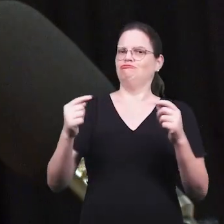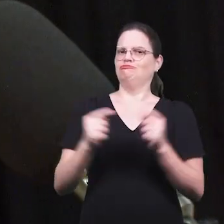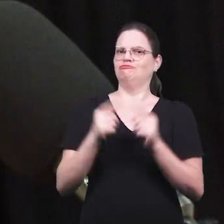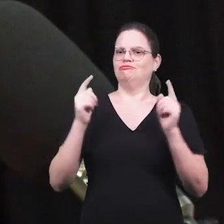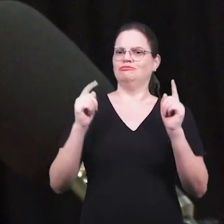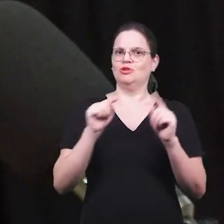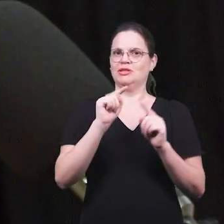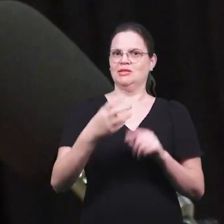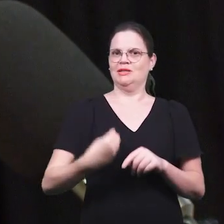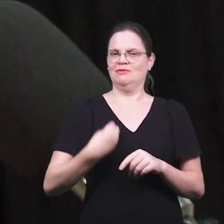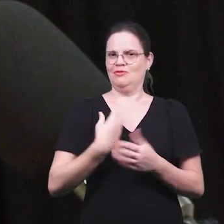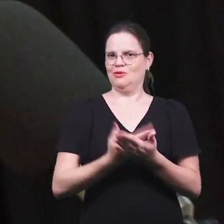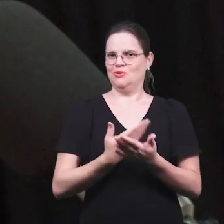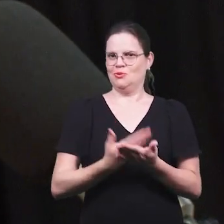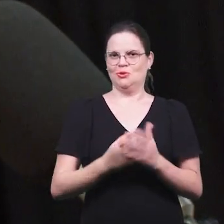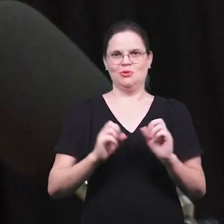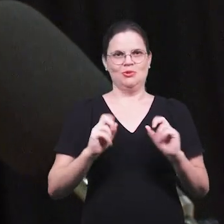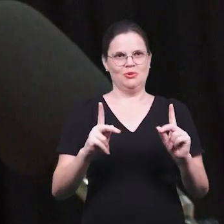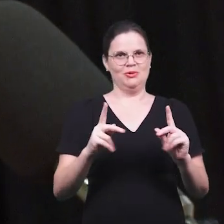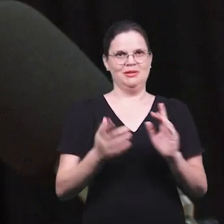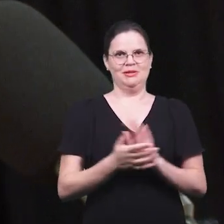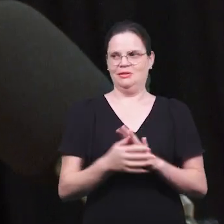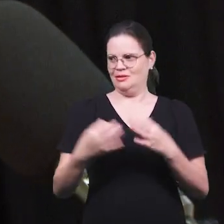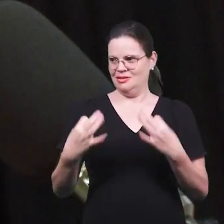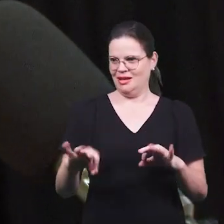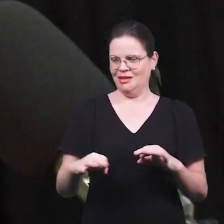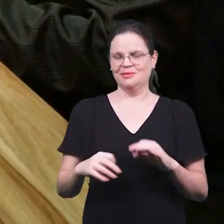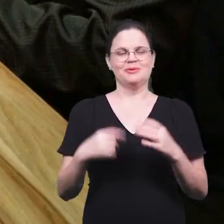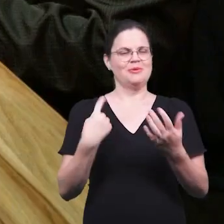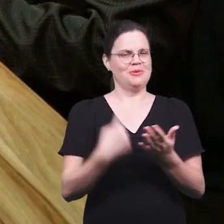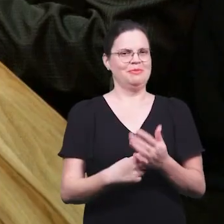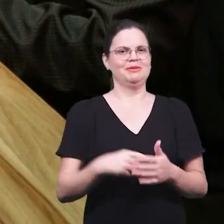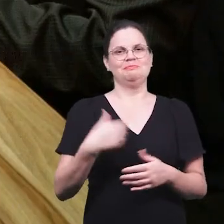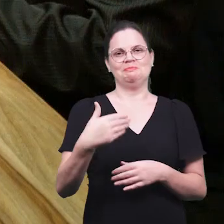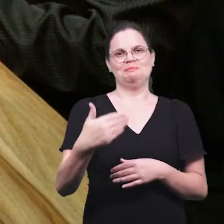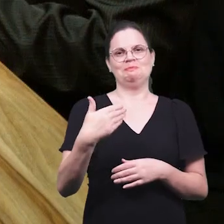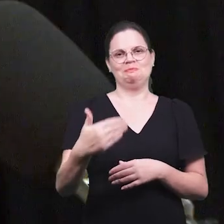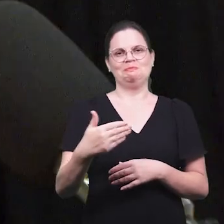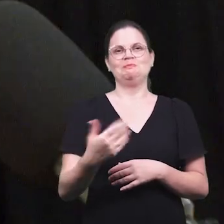se identificar com aquilo que você está nos estudos, tá bom? Tá certo, Luiz?